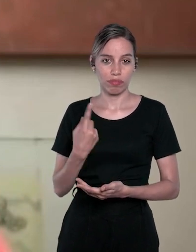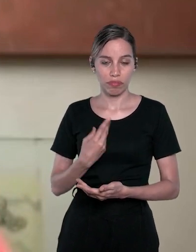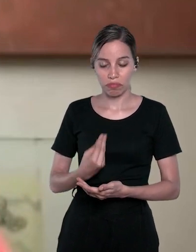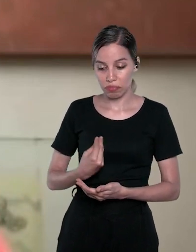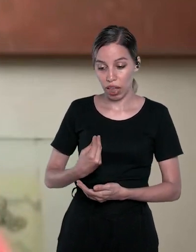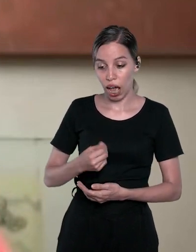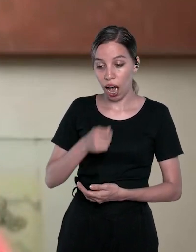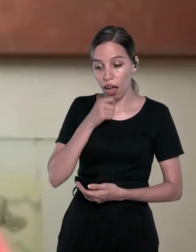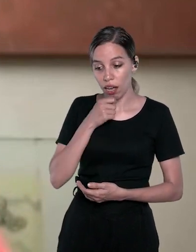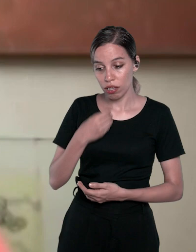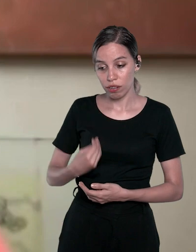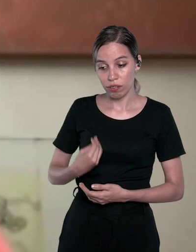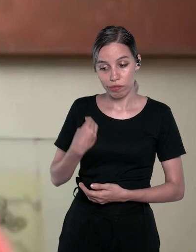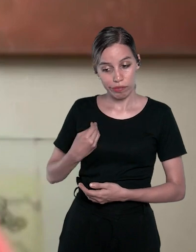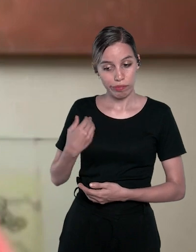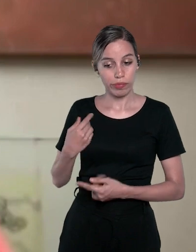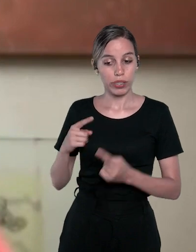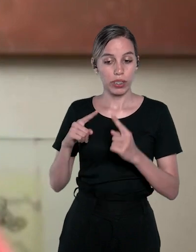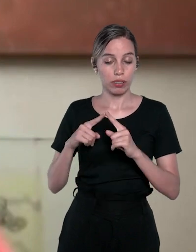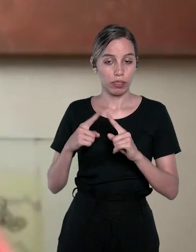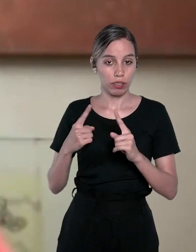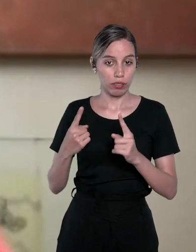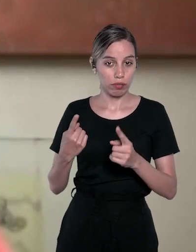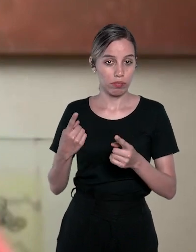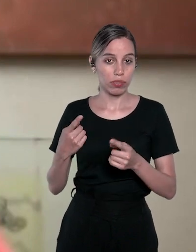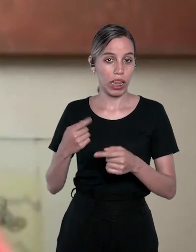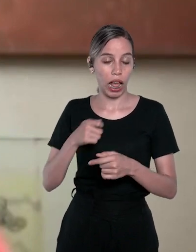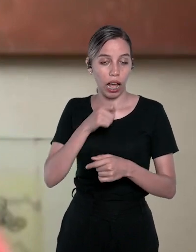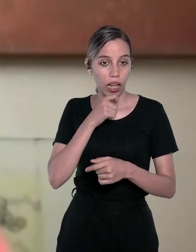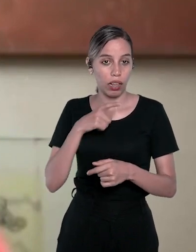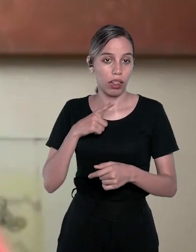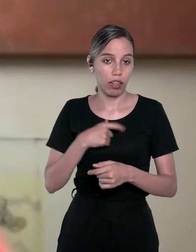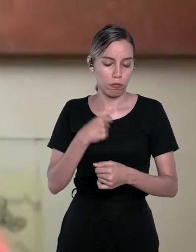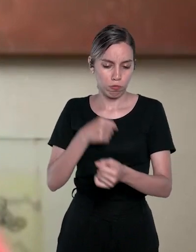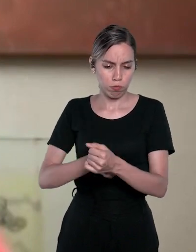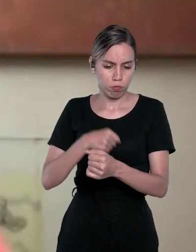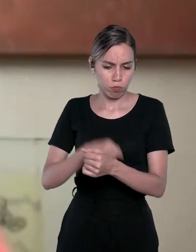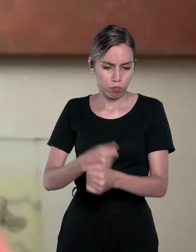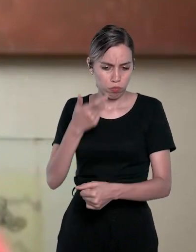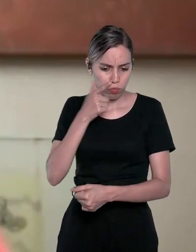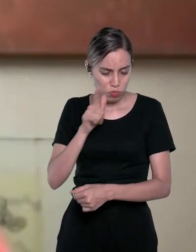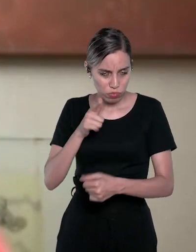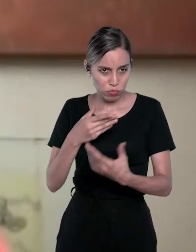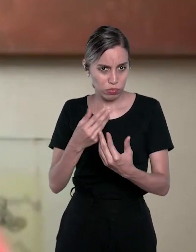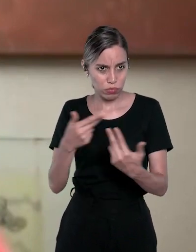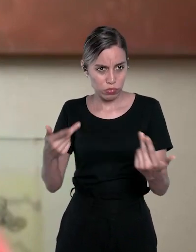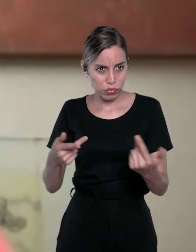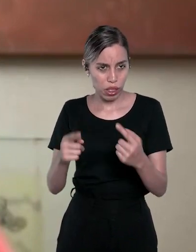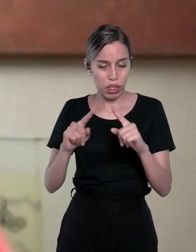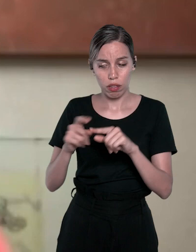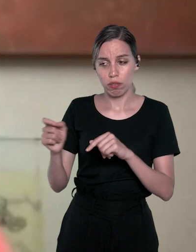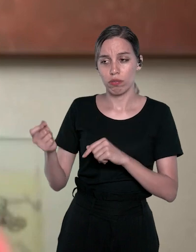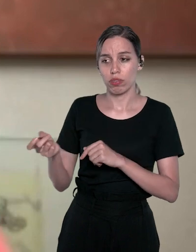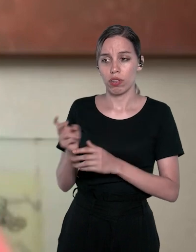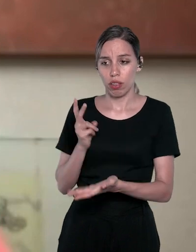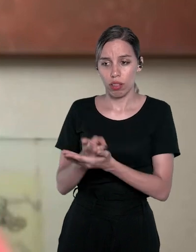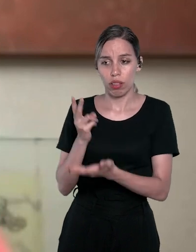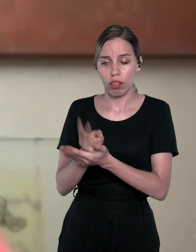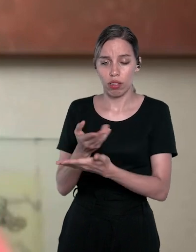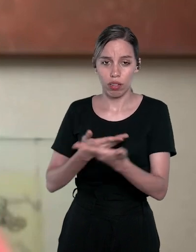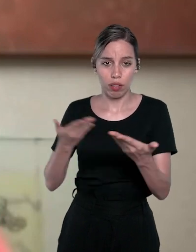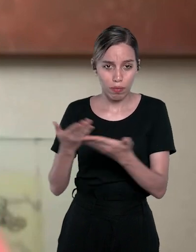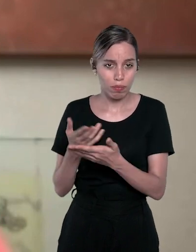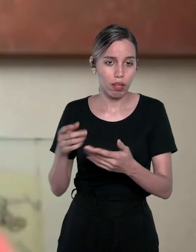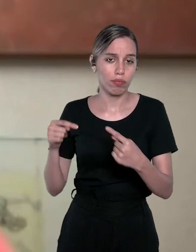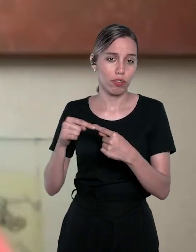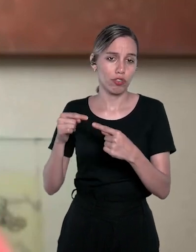que vivemos, mas que ainda temos que conquistar muita coisa aí, e o Sempre um Papo é um farol